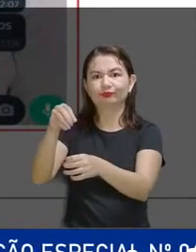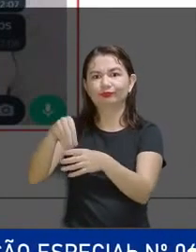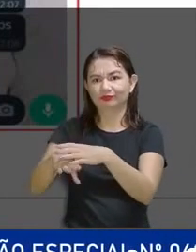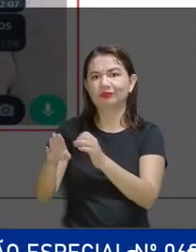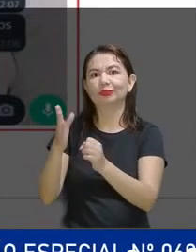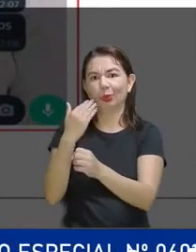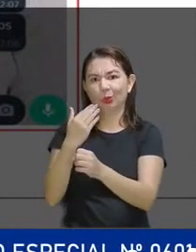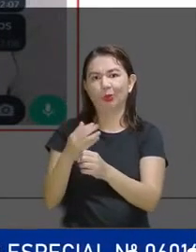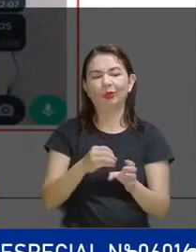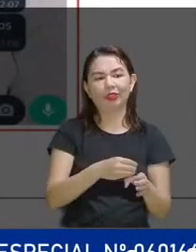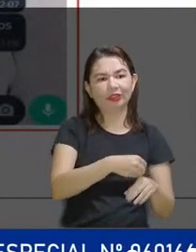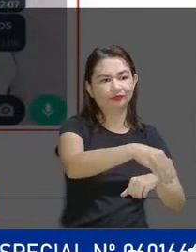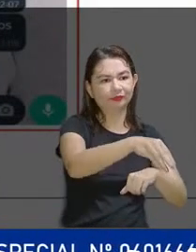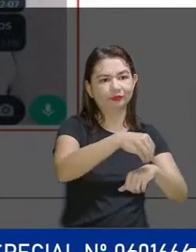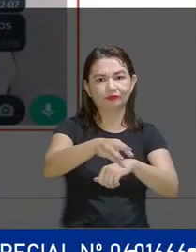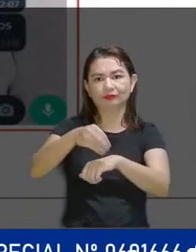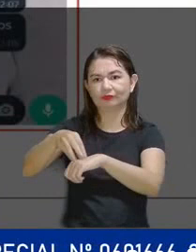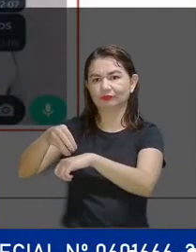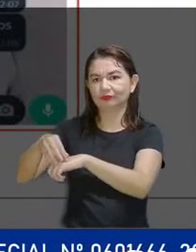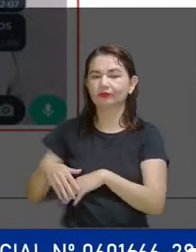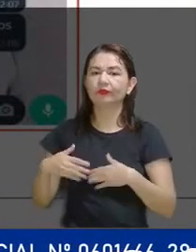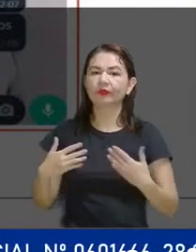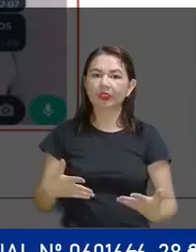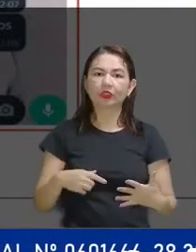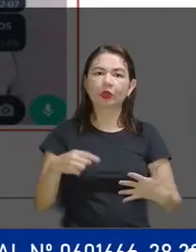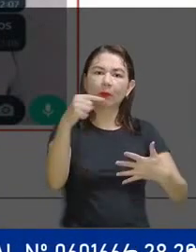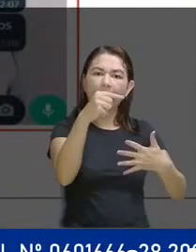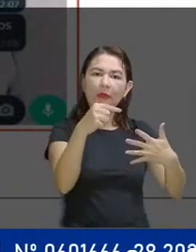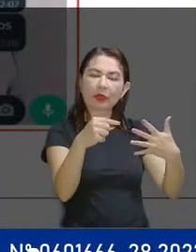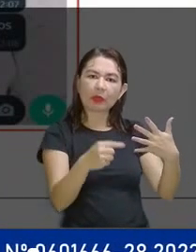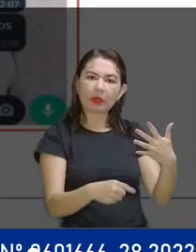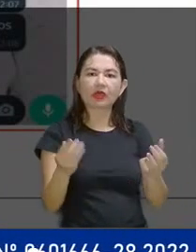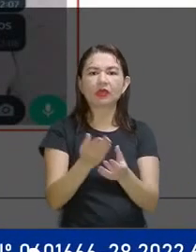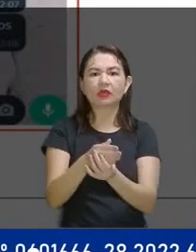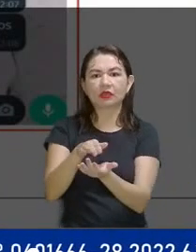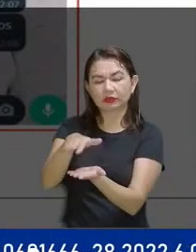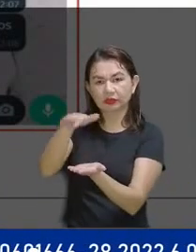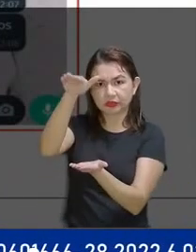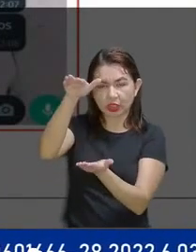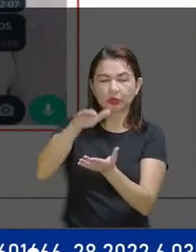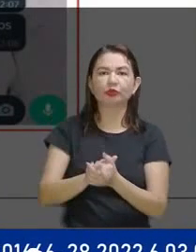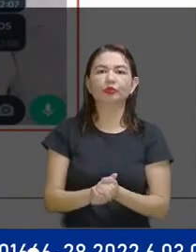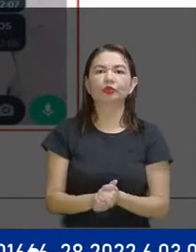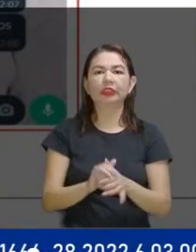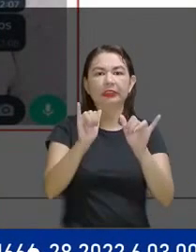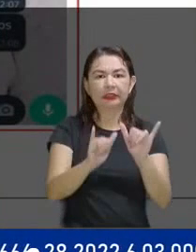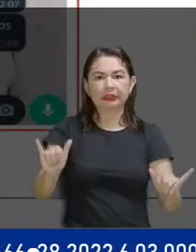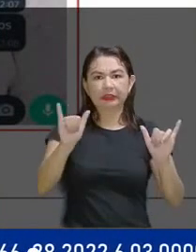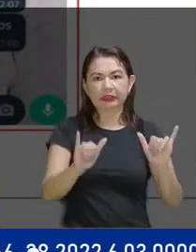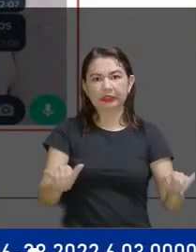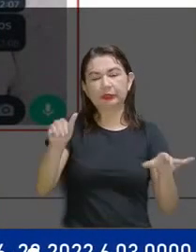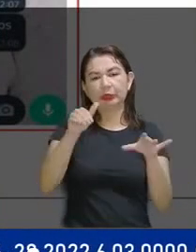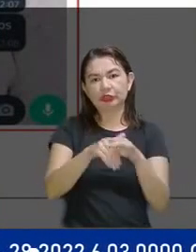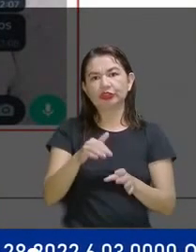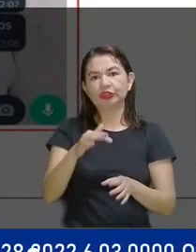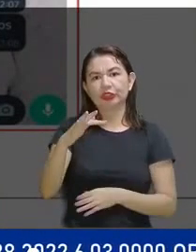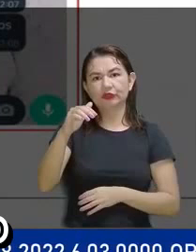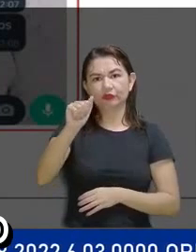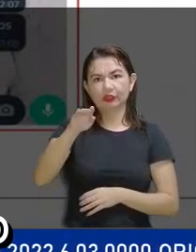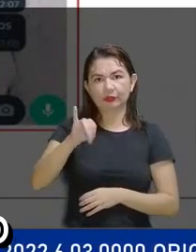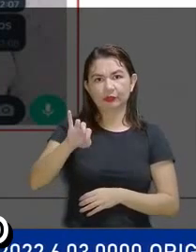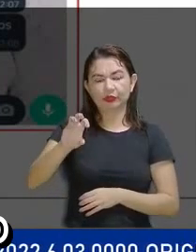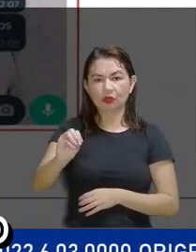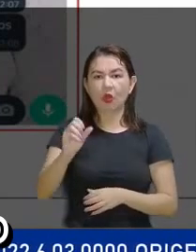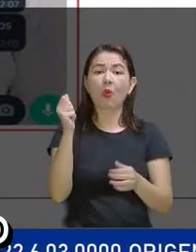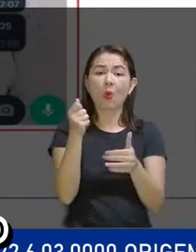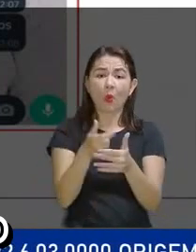É inequívoco, portanto, por todos os elementos que compõem os autos do presente processo, que a campanha de Fábio Jucá utilizou-se de esquema destinado